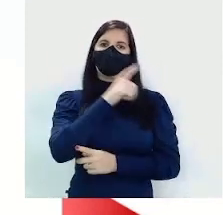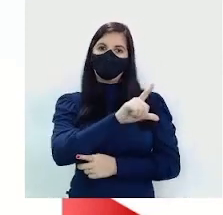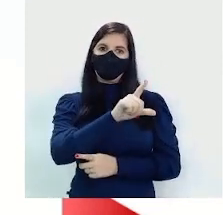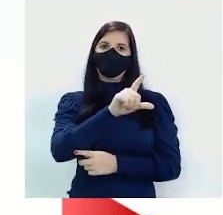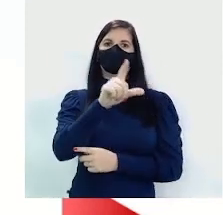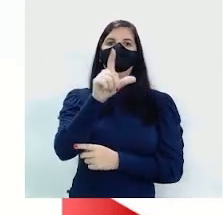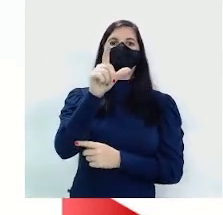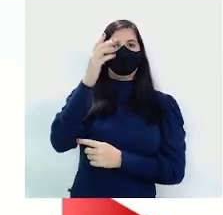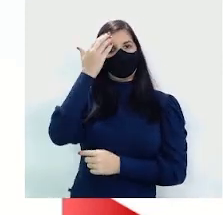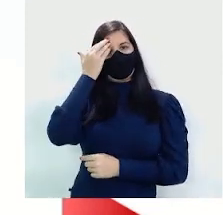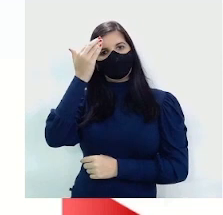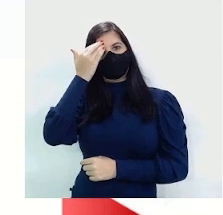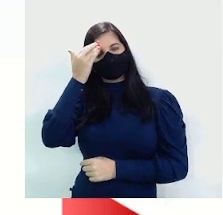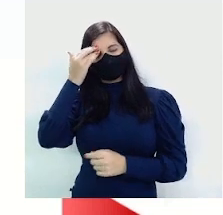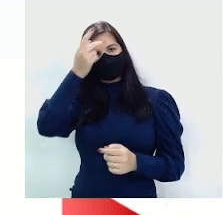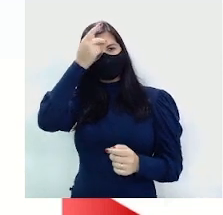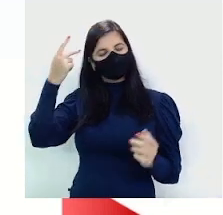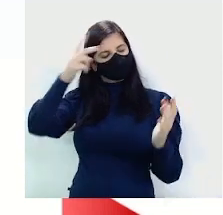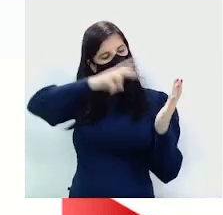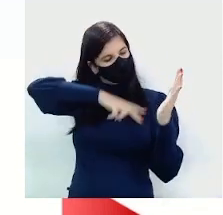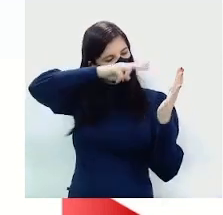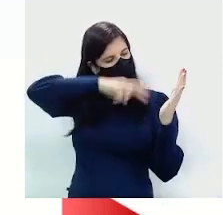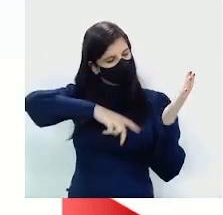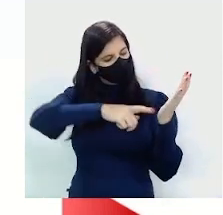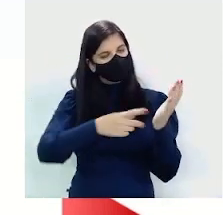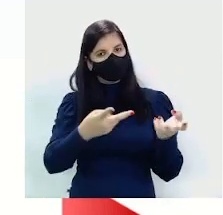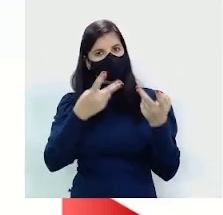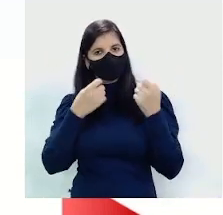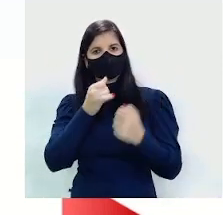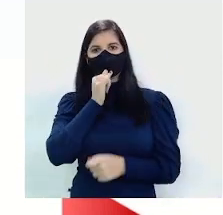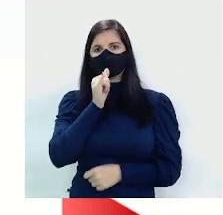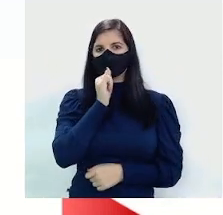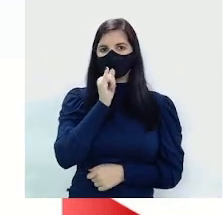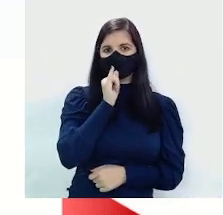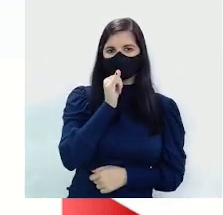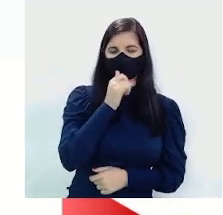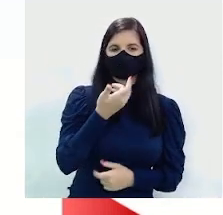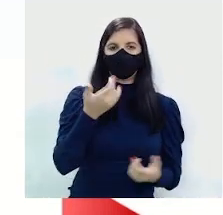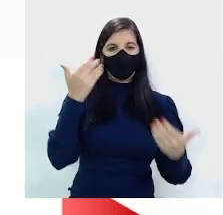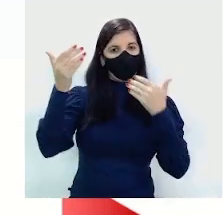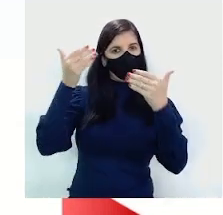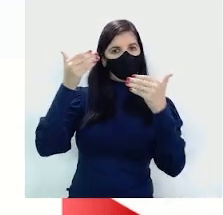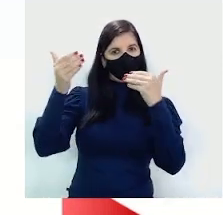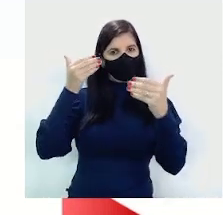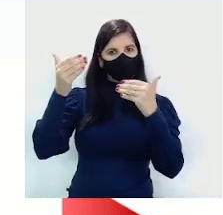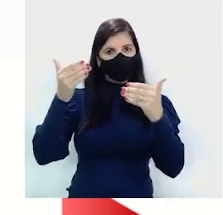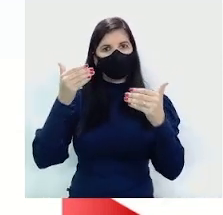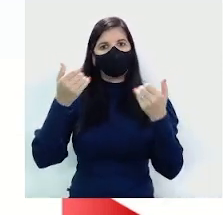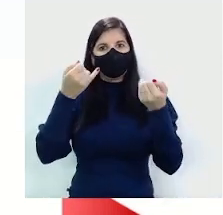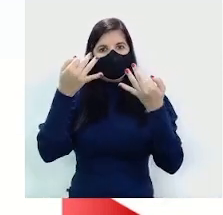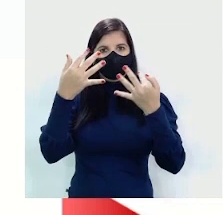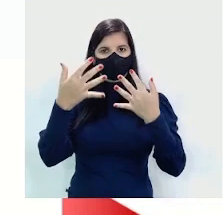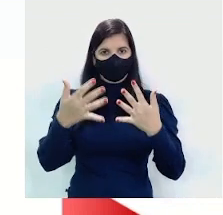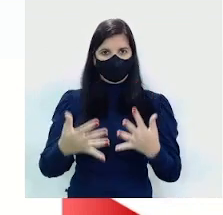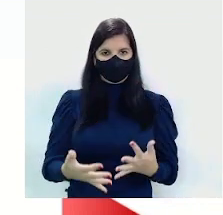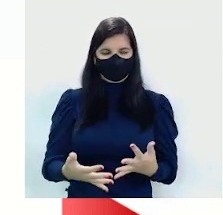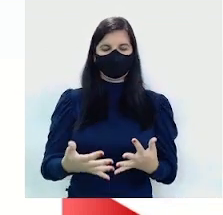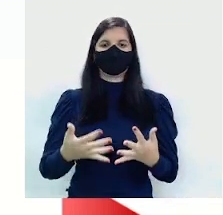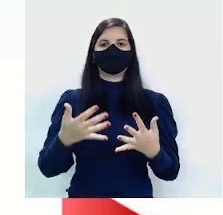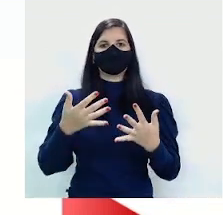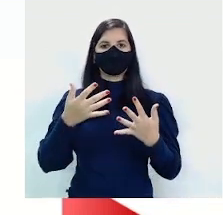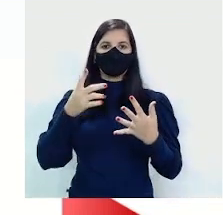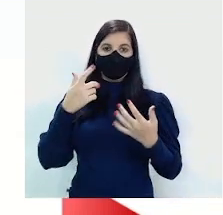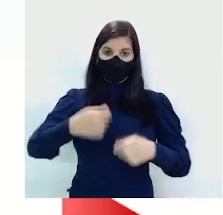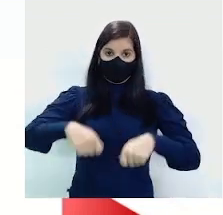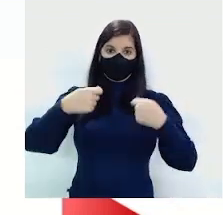a compreensão do leitor, utilizando exemplos, comparações e explicações sempre